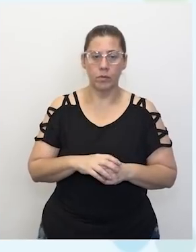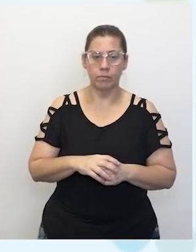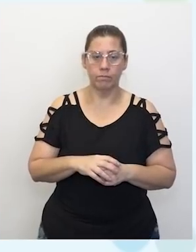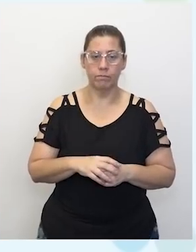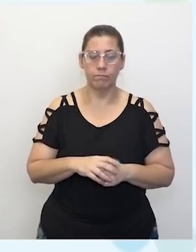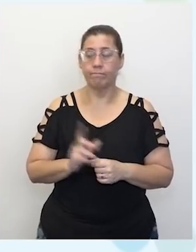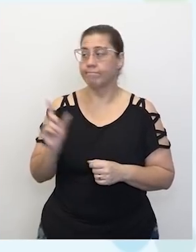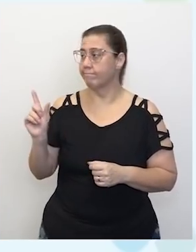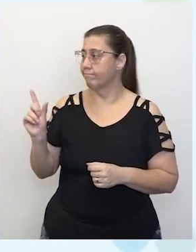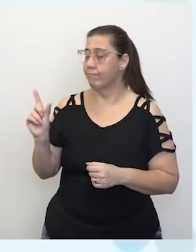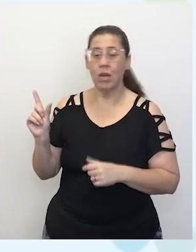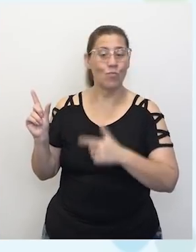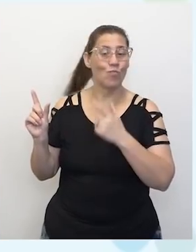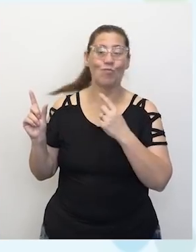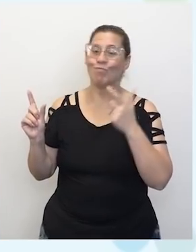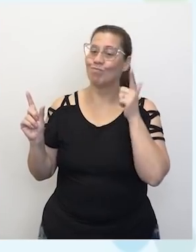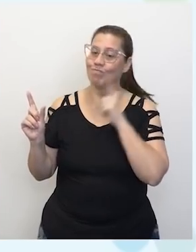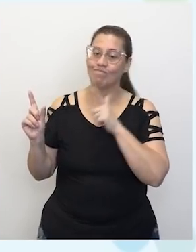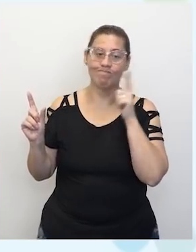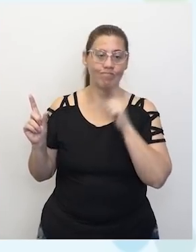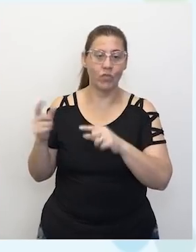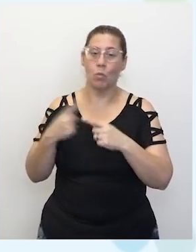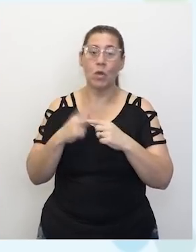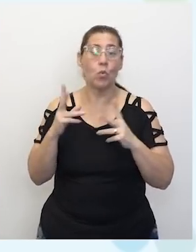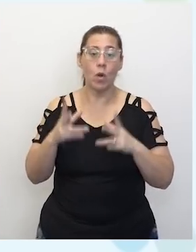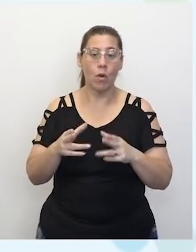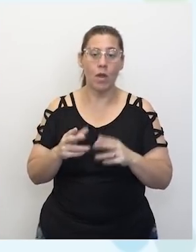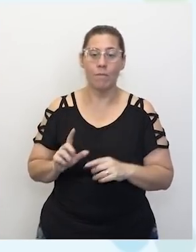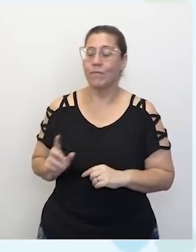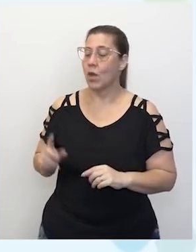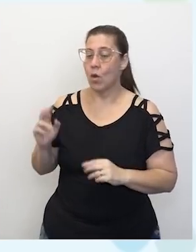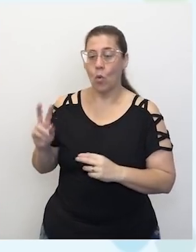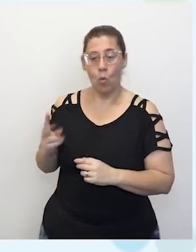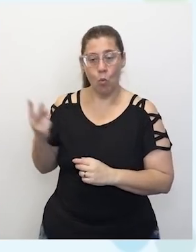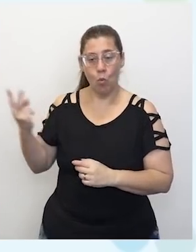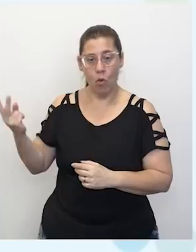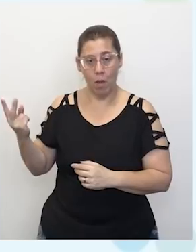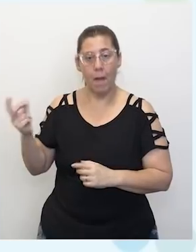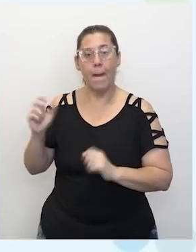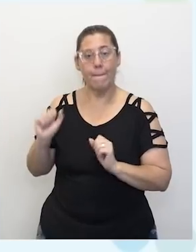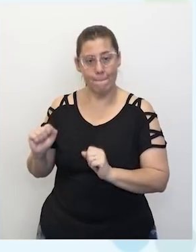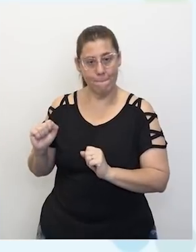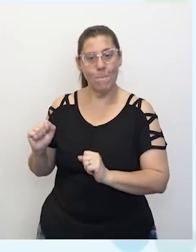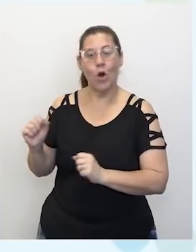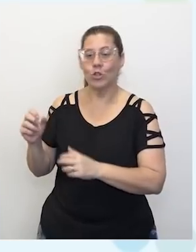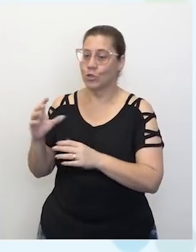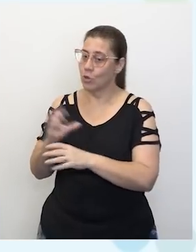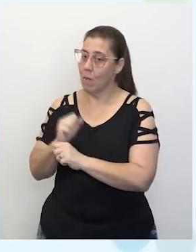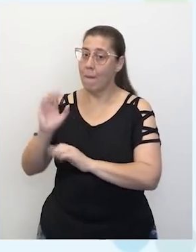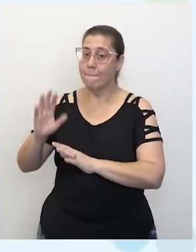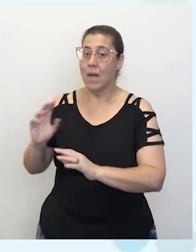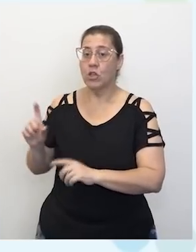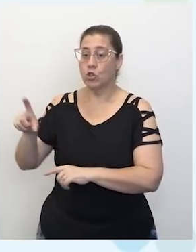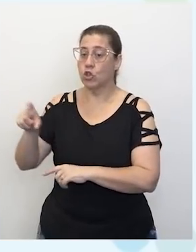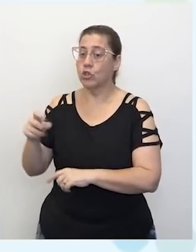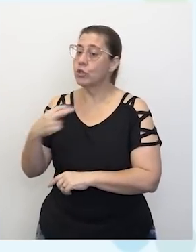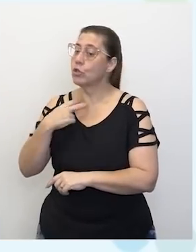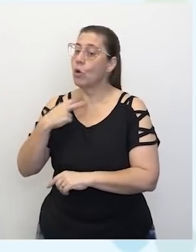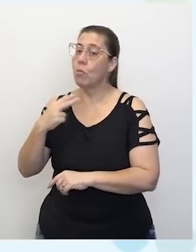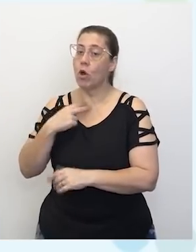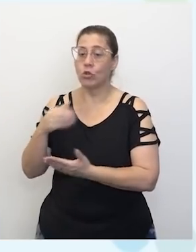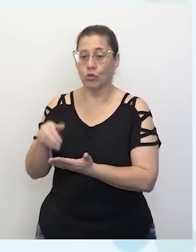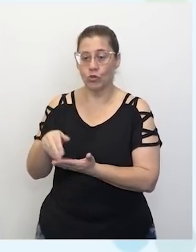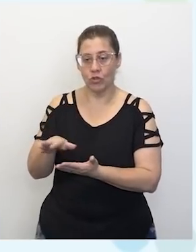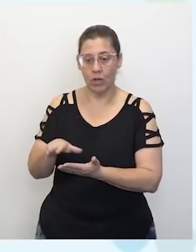resolver, porque não são semelhantes. Isso daqui eu posso resolver, mas não posso mexer com esse. Então, o que eu faço? Que nem as